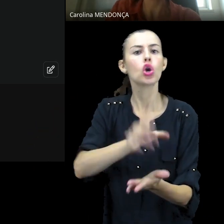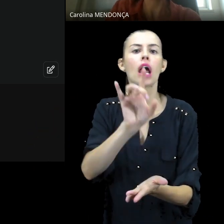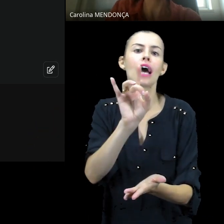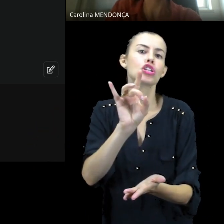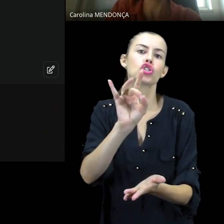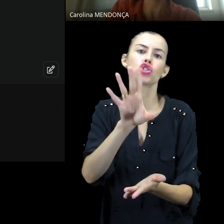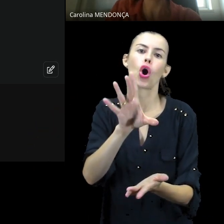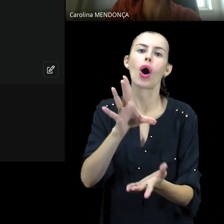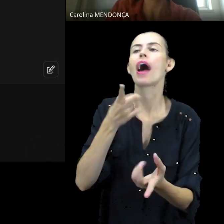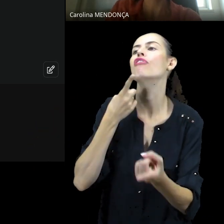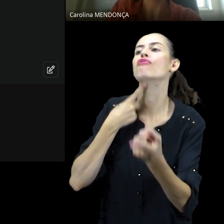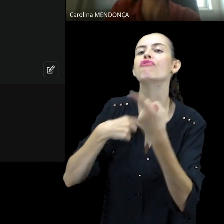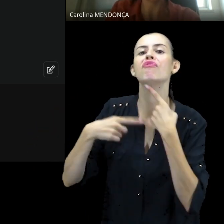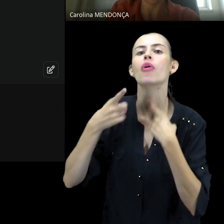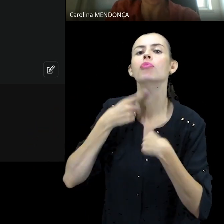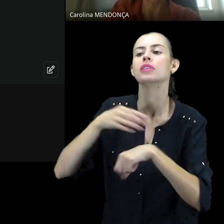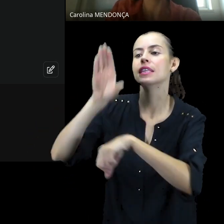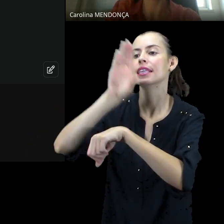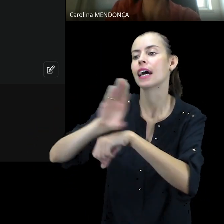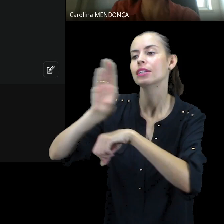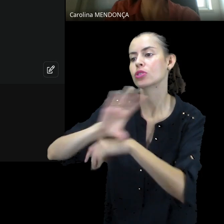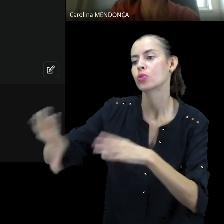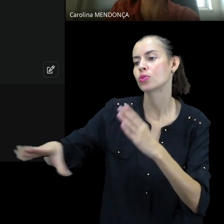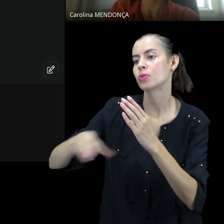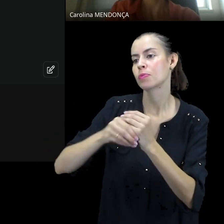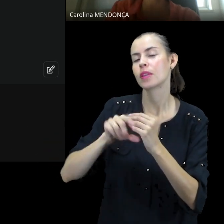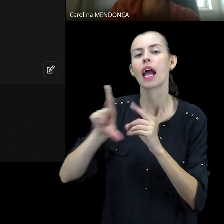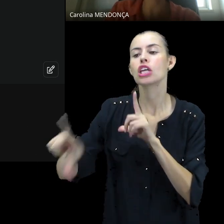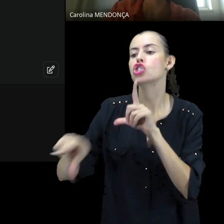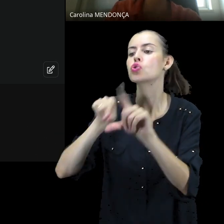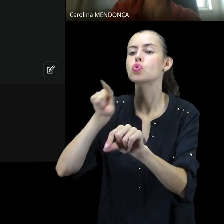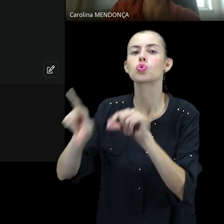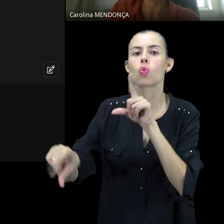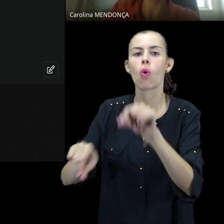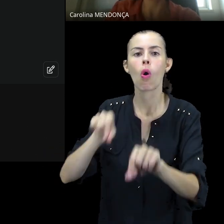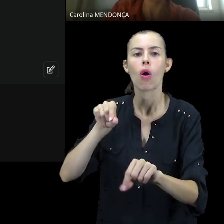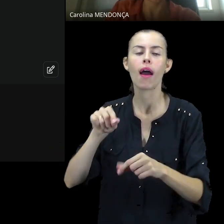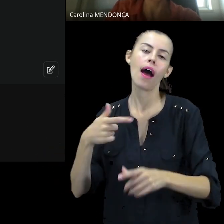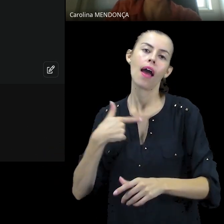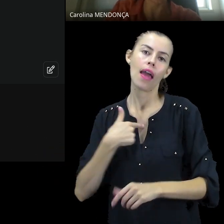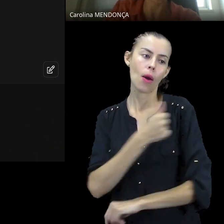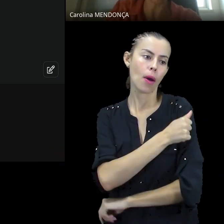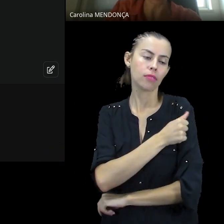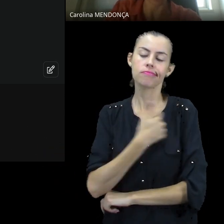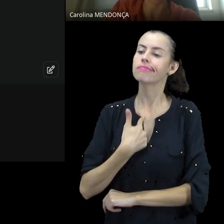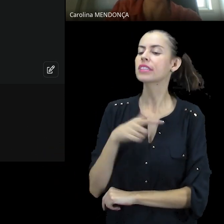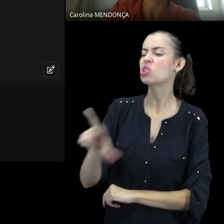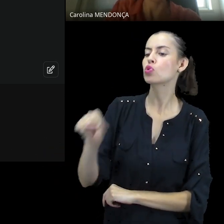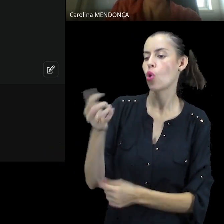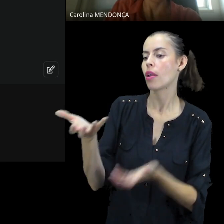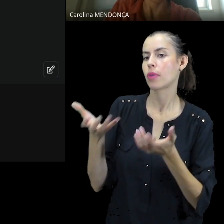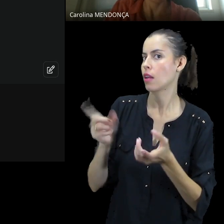seja apenas uma coisa da vontade, por exemplo, de um curso ou de um estudante que tem interesse por essas